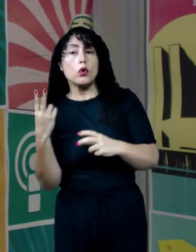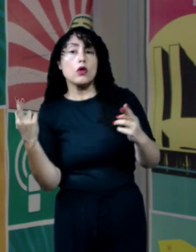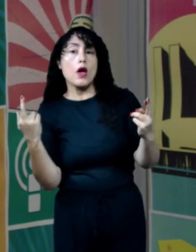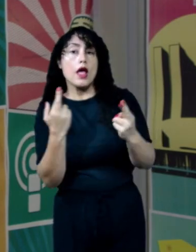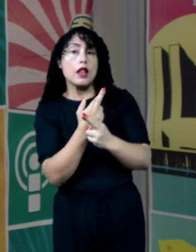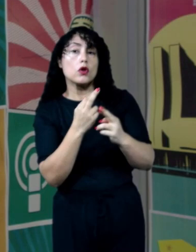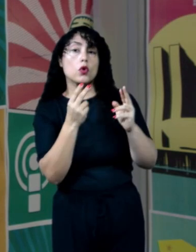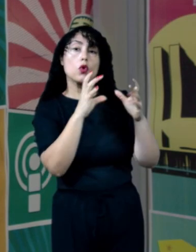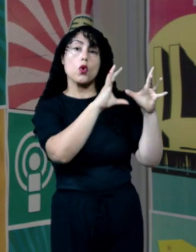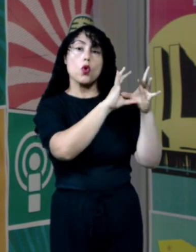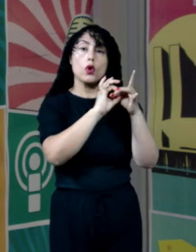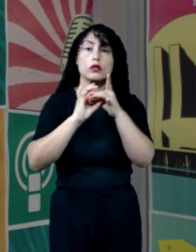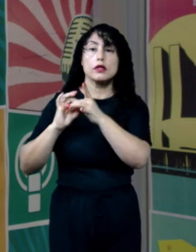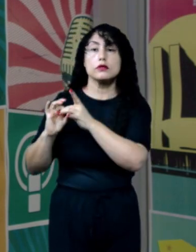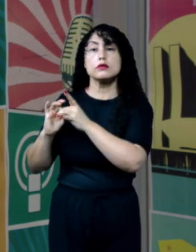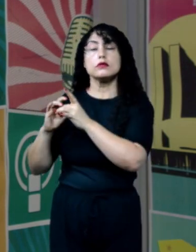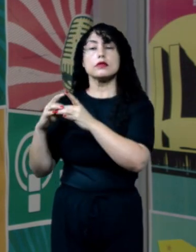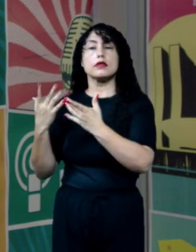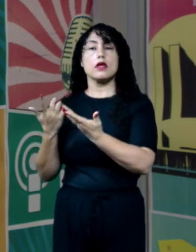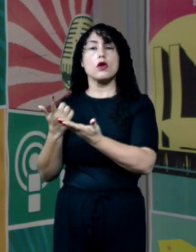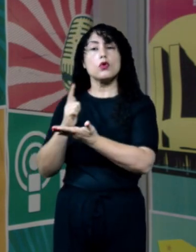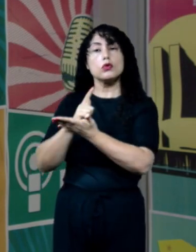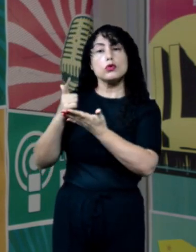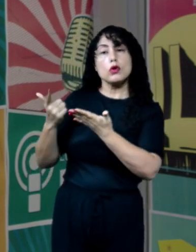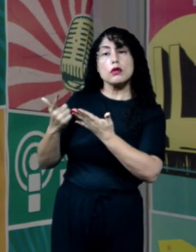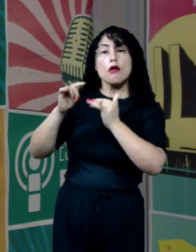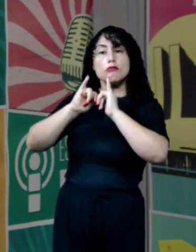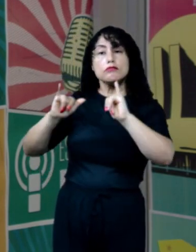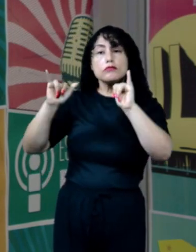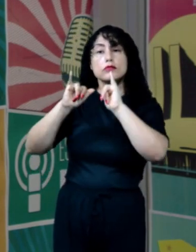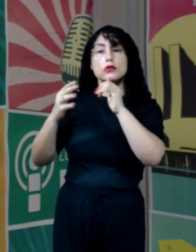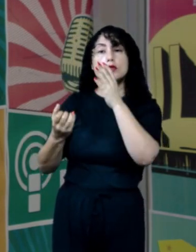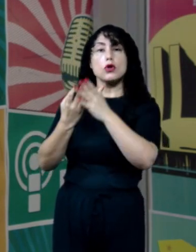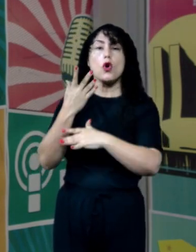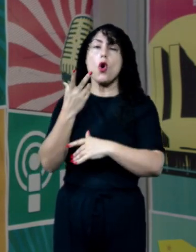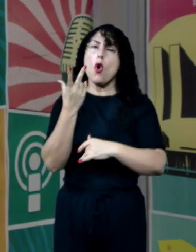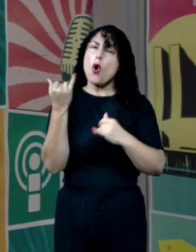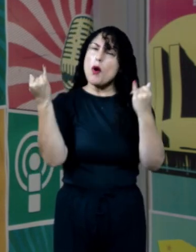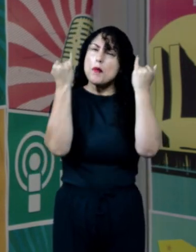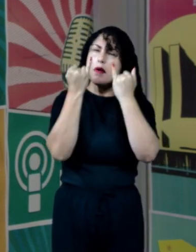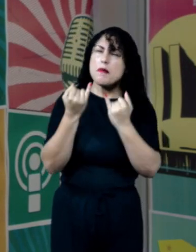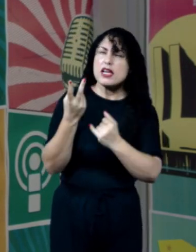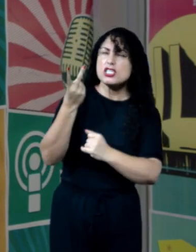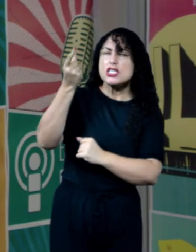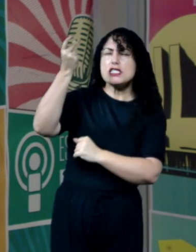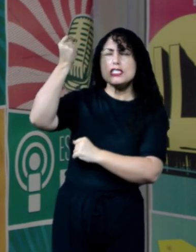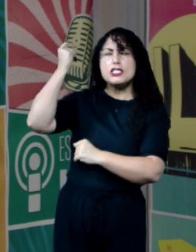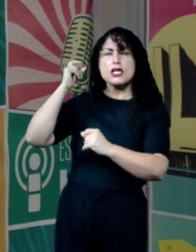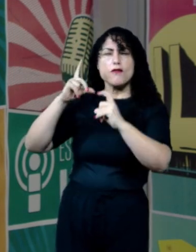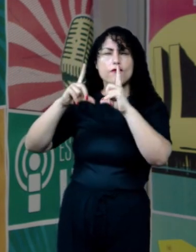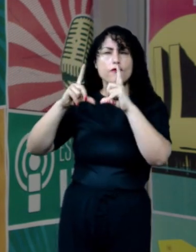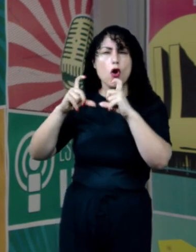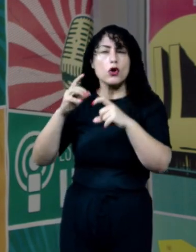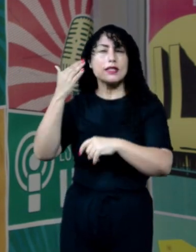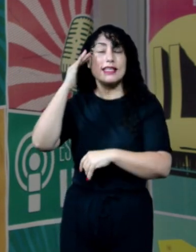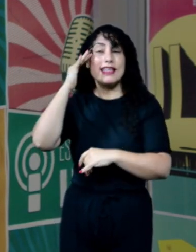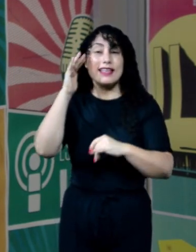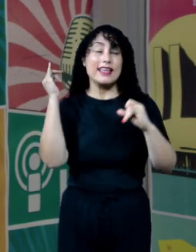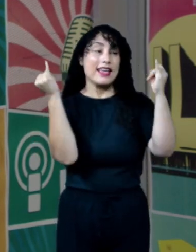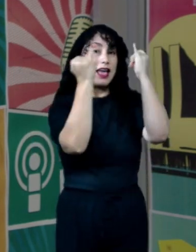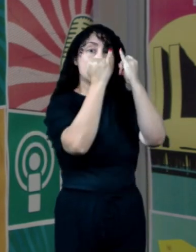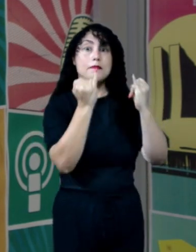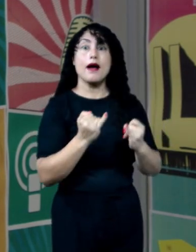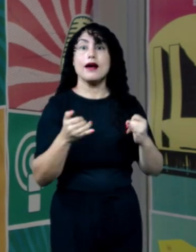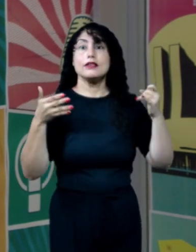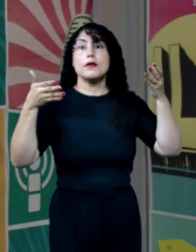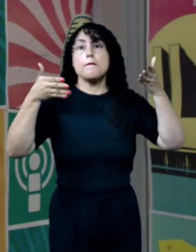àquele contexto onde a matéria aparece, ou se, de repente, é uma foto muito antiga. Então, assim, entender que a imagem faz